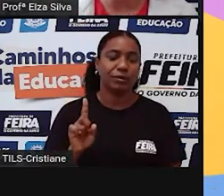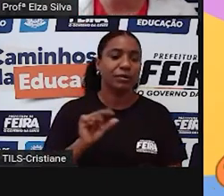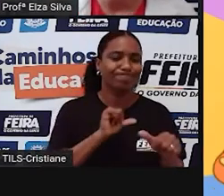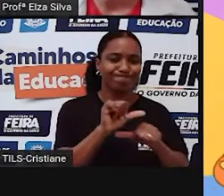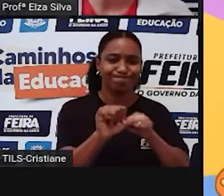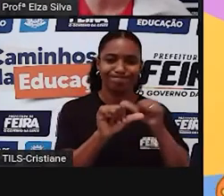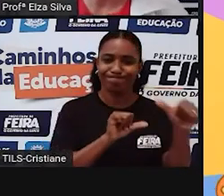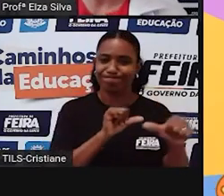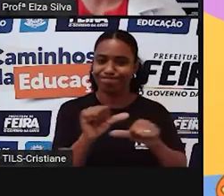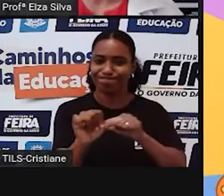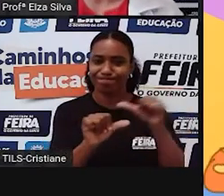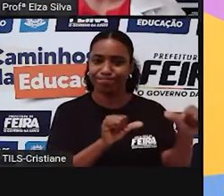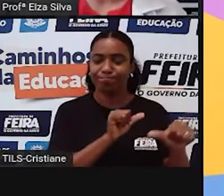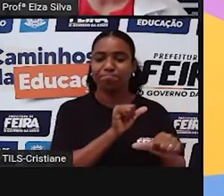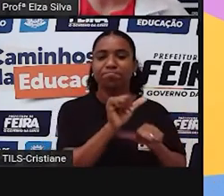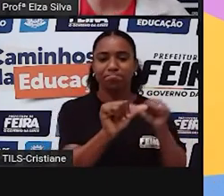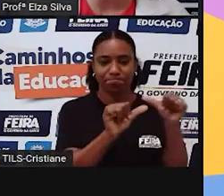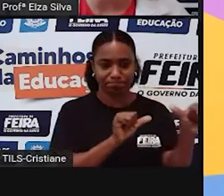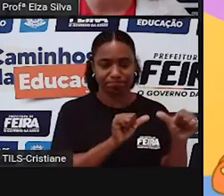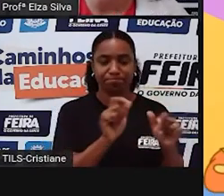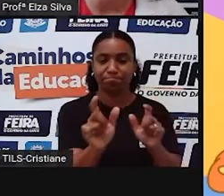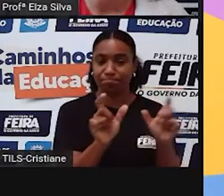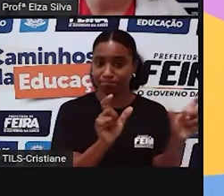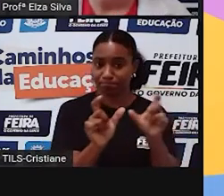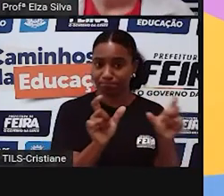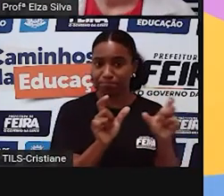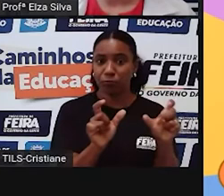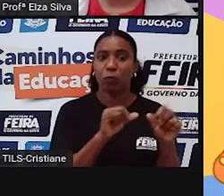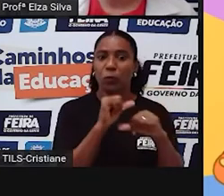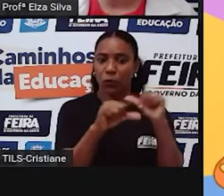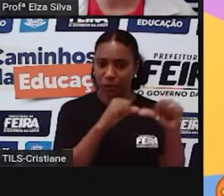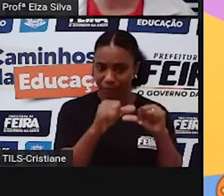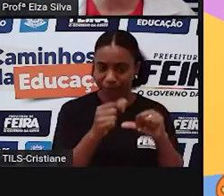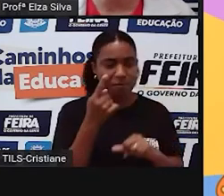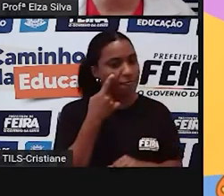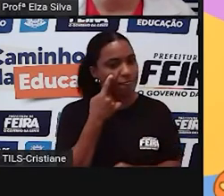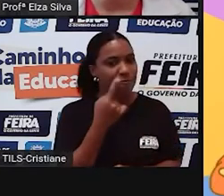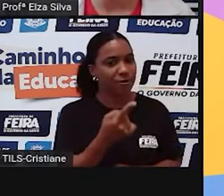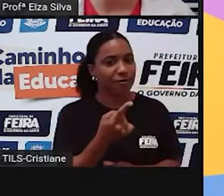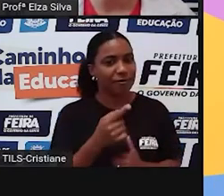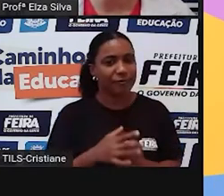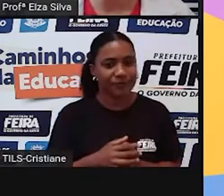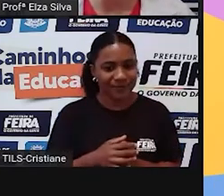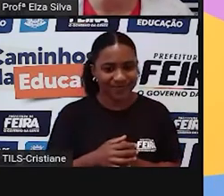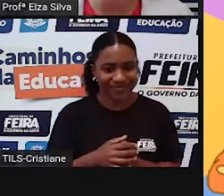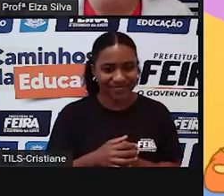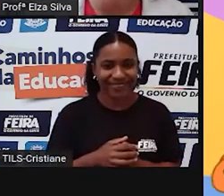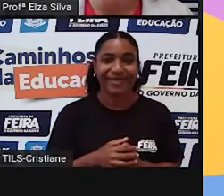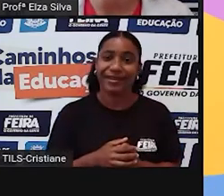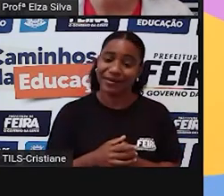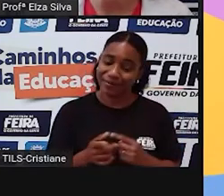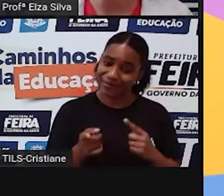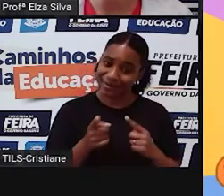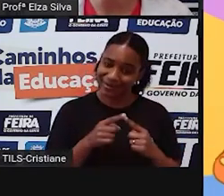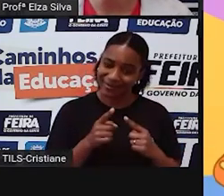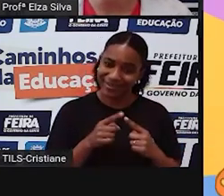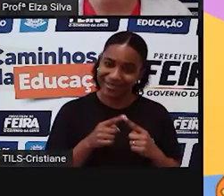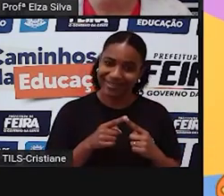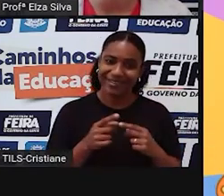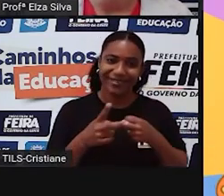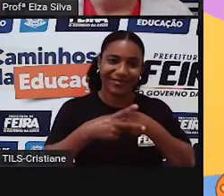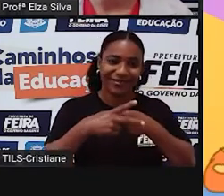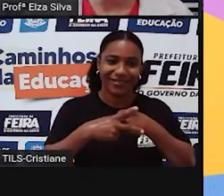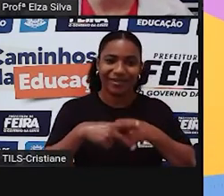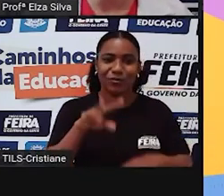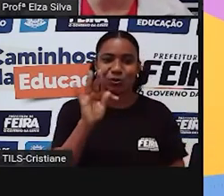cada um tem o seu próprio passado. Então, vejamos primeiro o verbo to be, que é o nosso